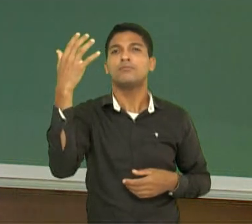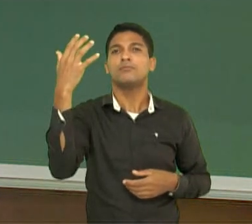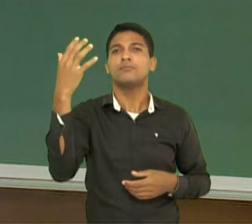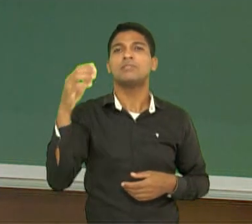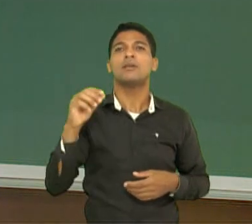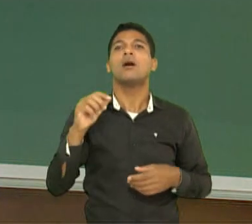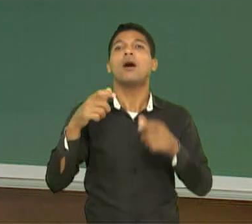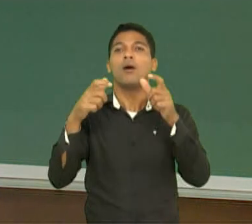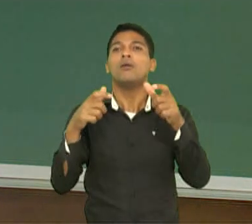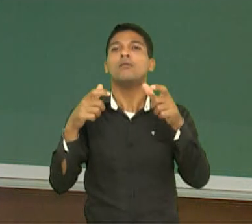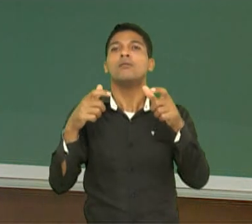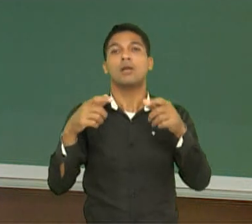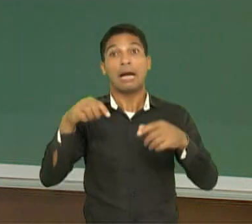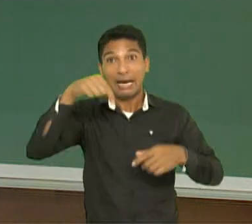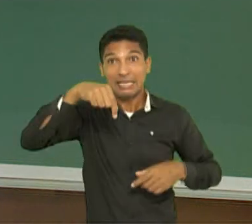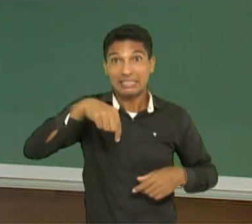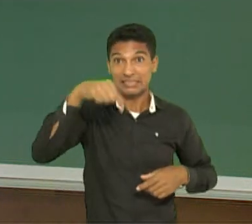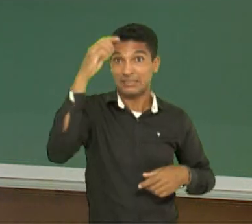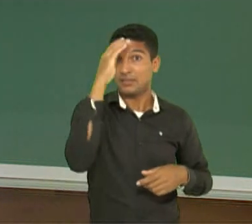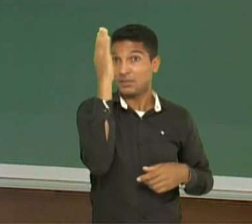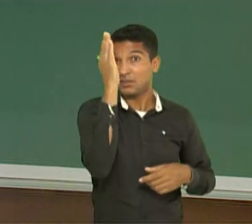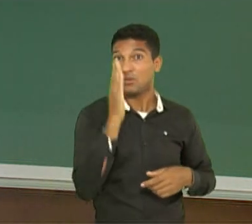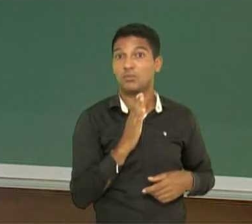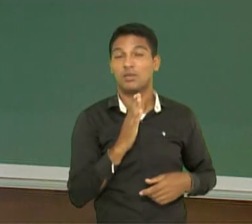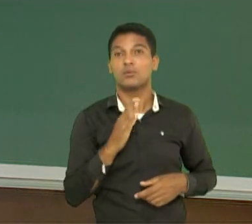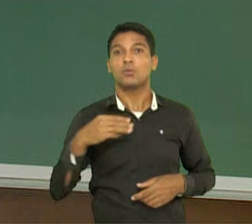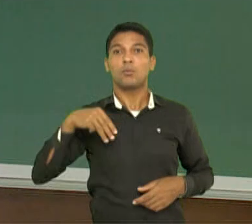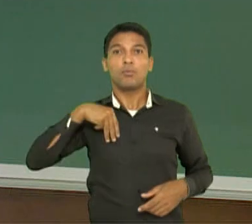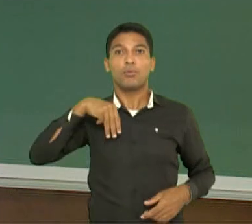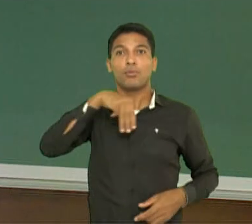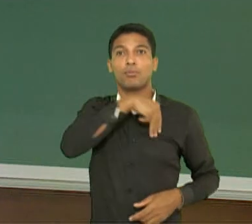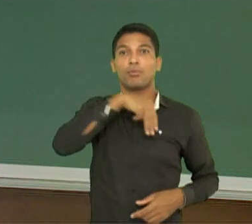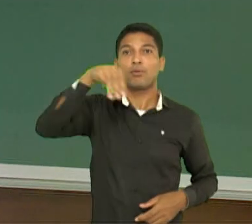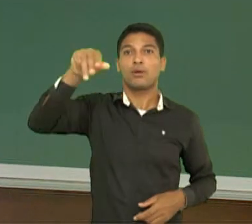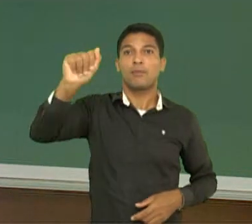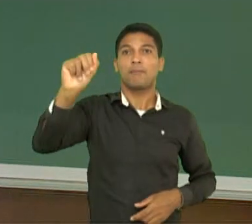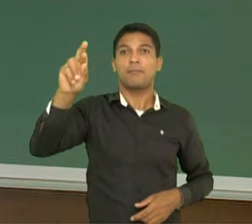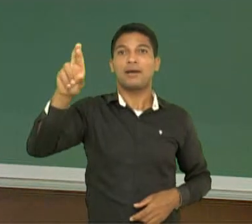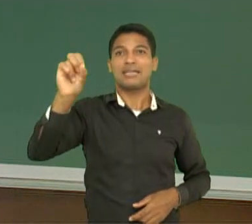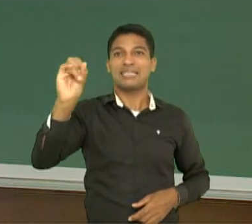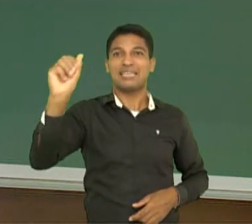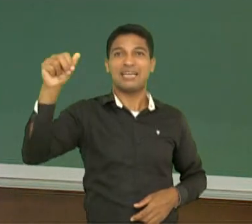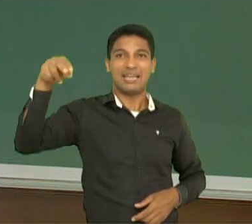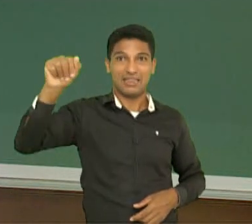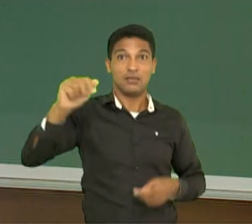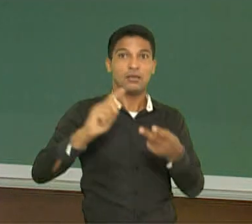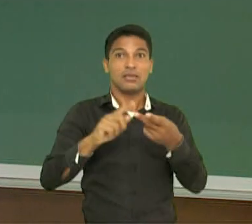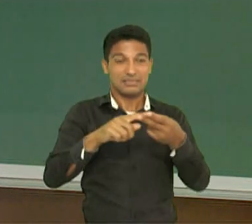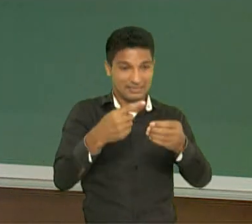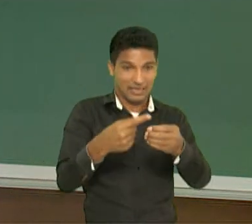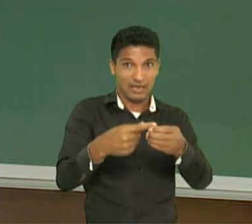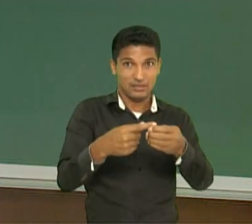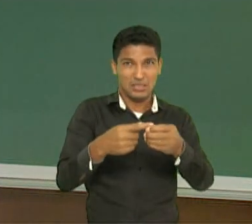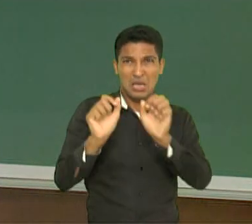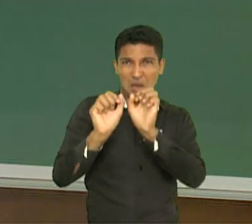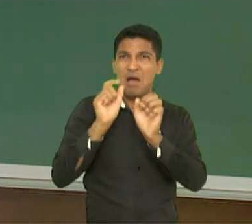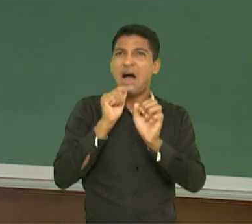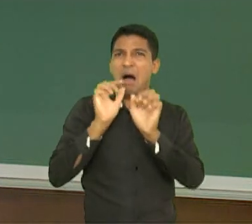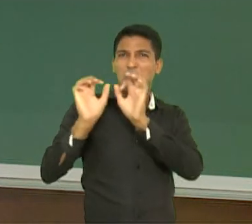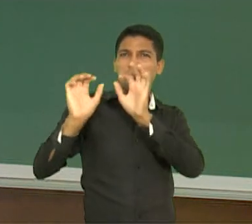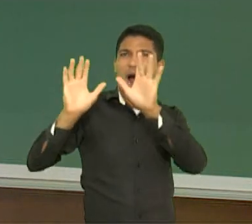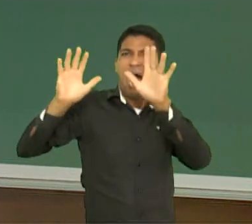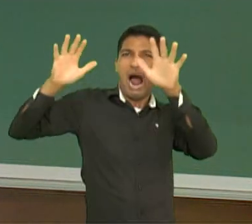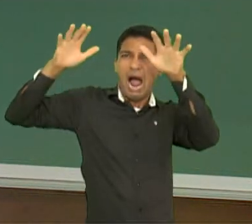tivemos recentemente, inclusive no Brasil, como Mariana e Brumadinho. Lembra desses desastres ambientais? Eu trouxe até